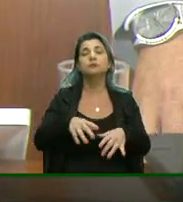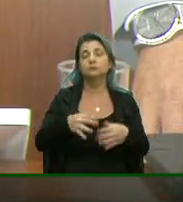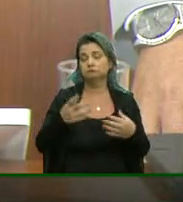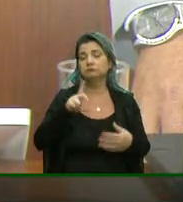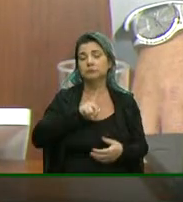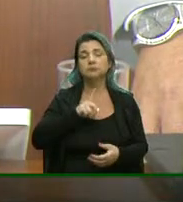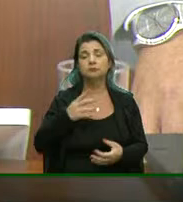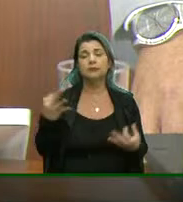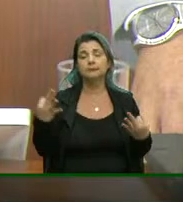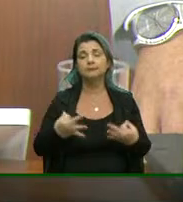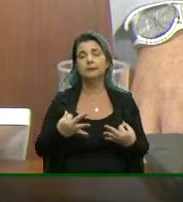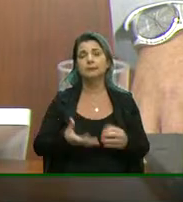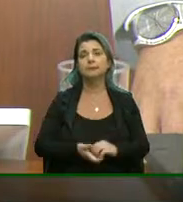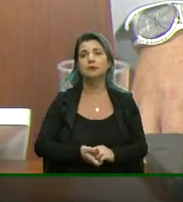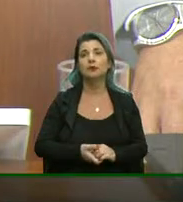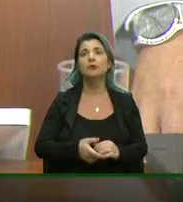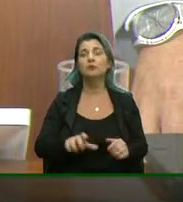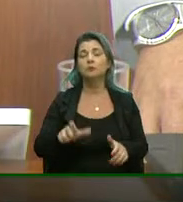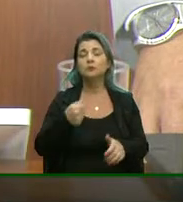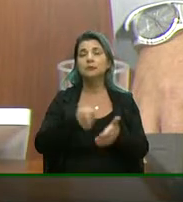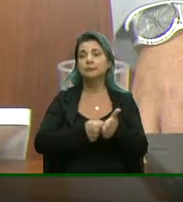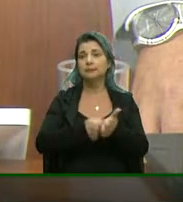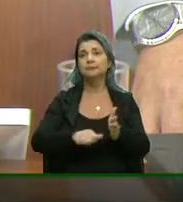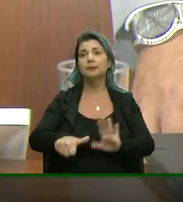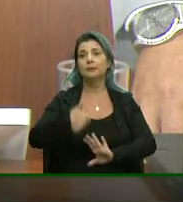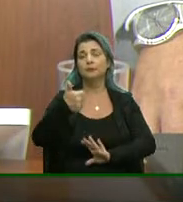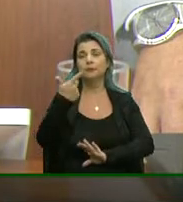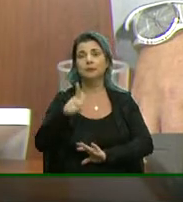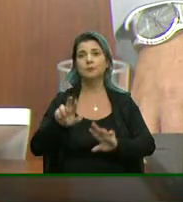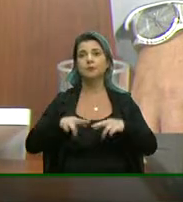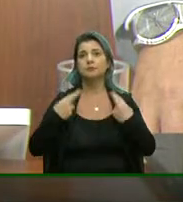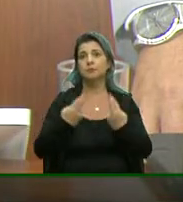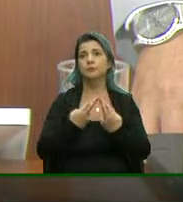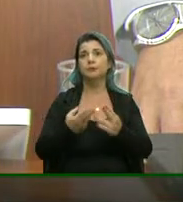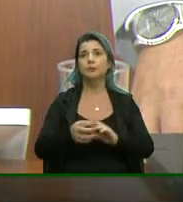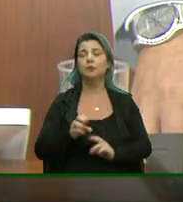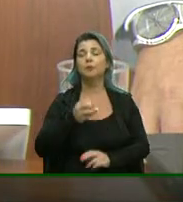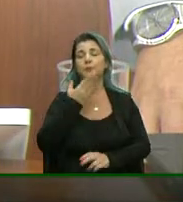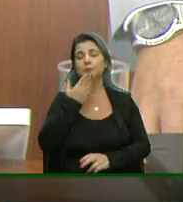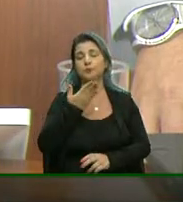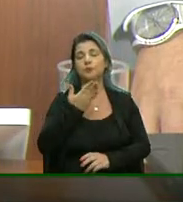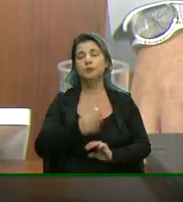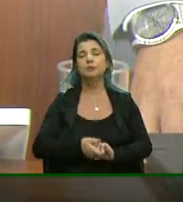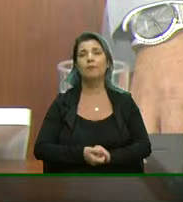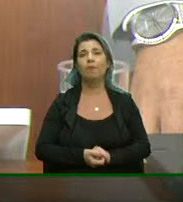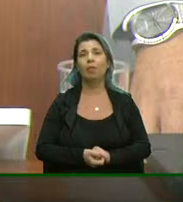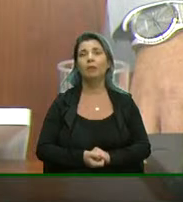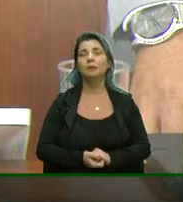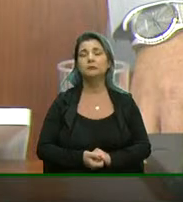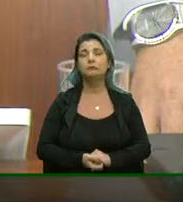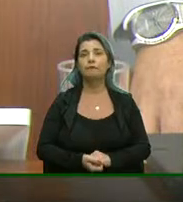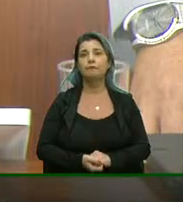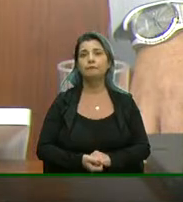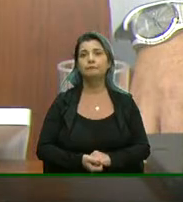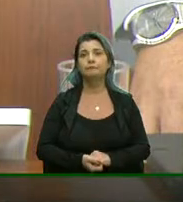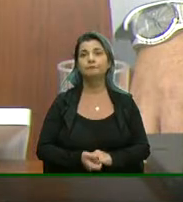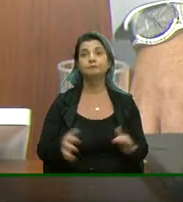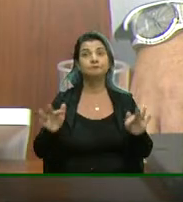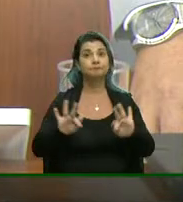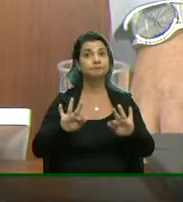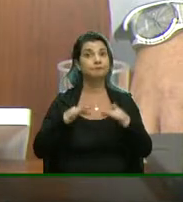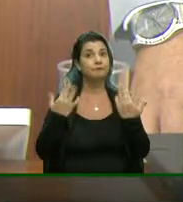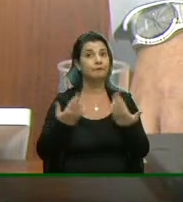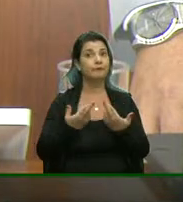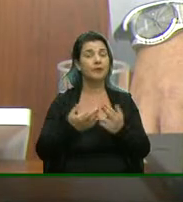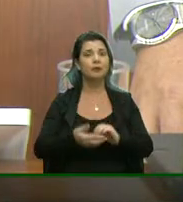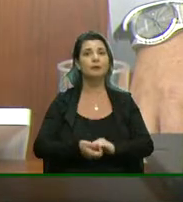vamos tentar melhorar esse procedimento aí para a próxima sessão, pedir para o DAO, para a Superintendência Legislativa trabalhar no assunto. Terminado o período de